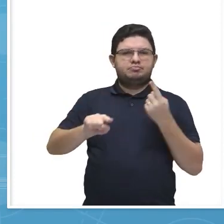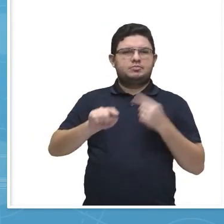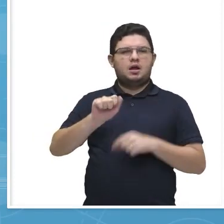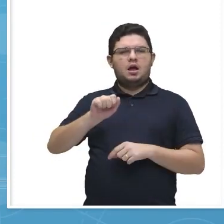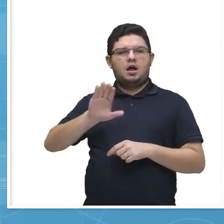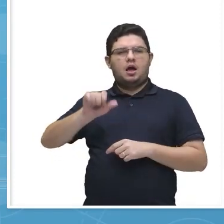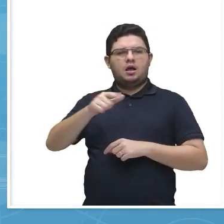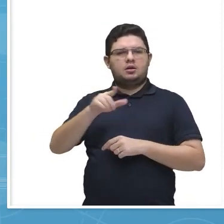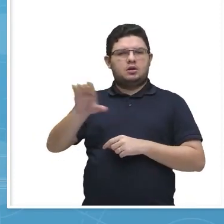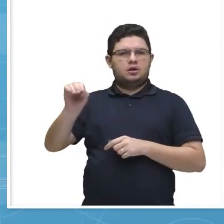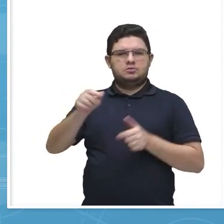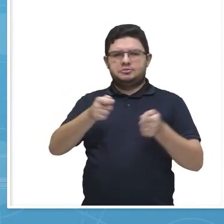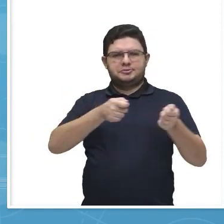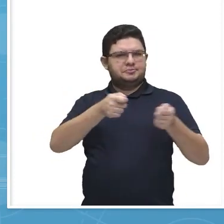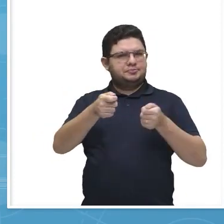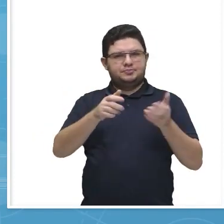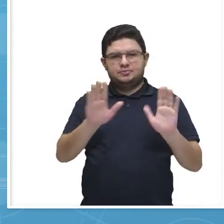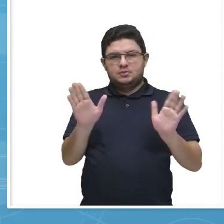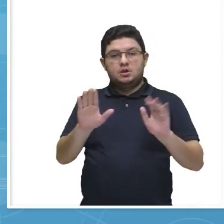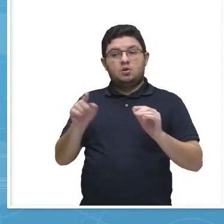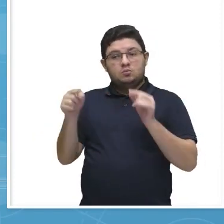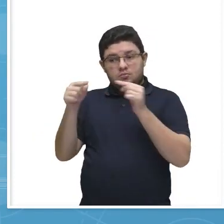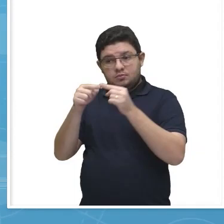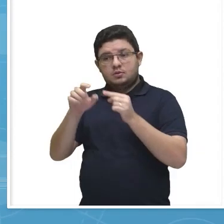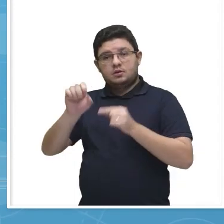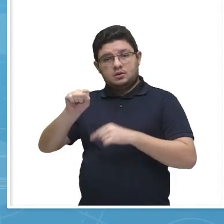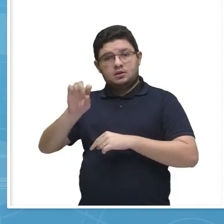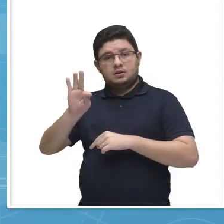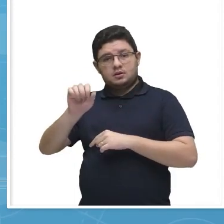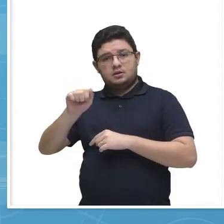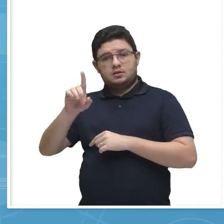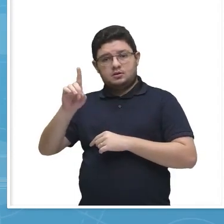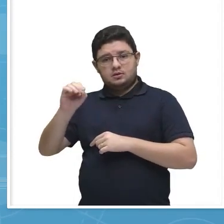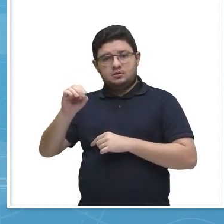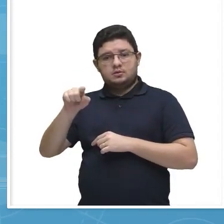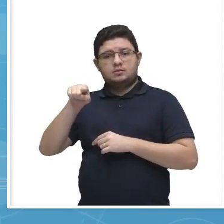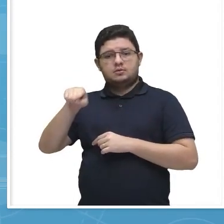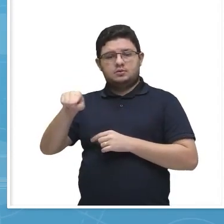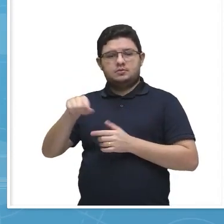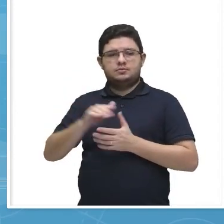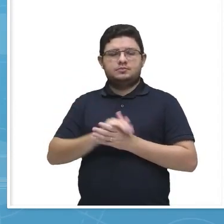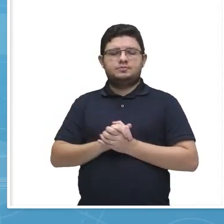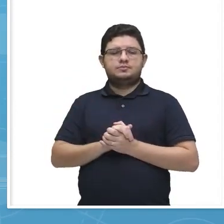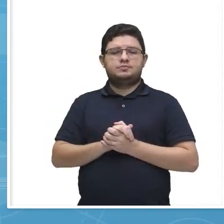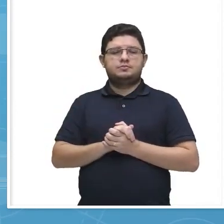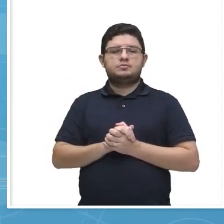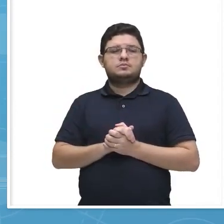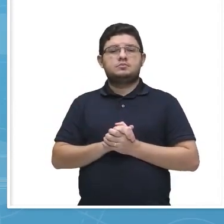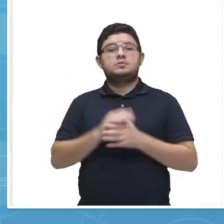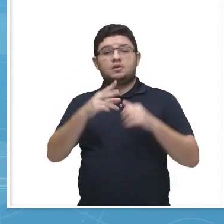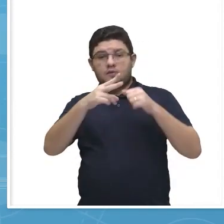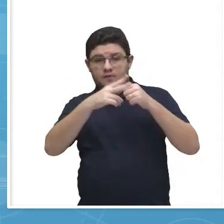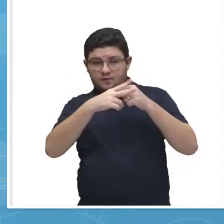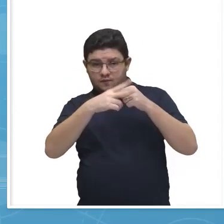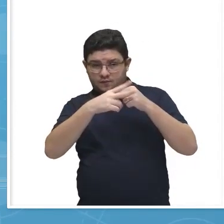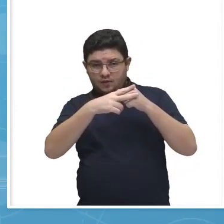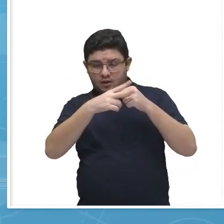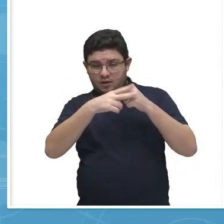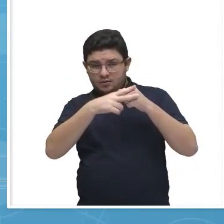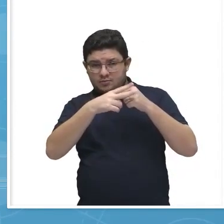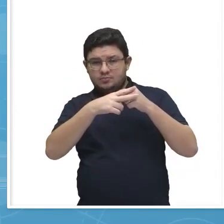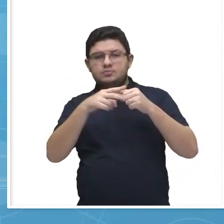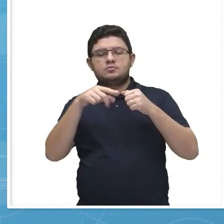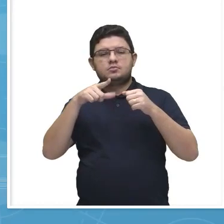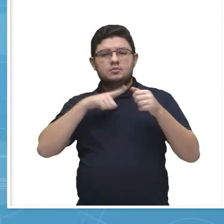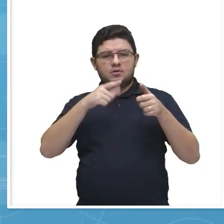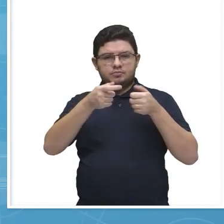não significativo. É exatamente aqueles que expressam, no caso, estado. Então, verbo significativo, ele expressa